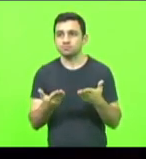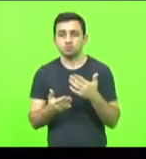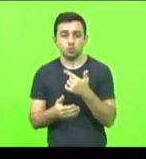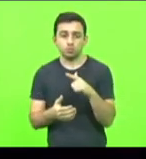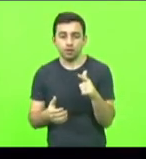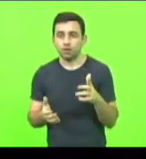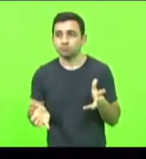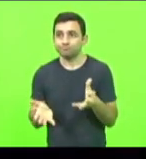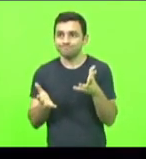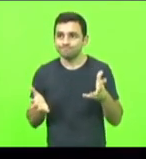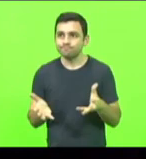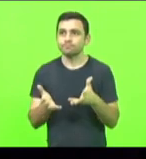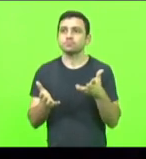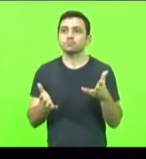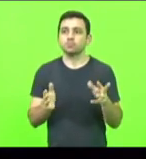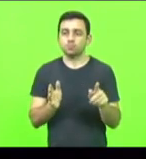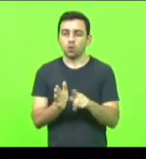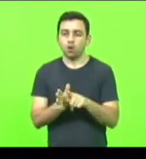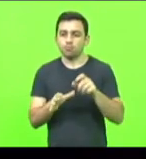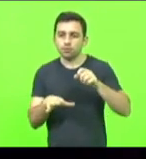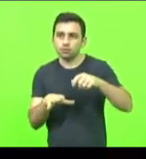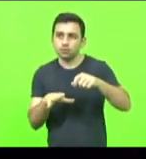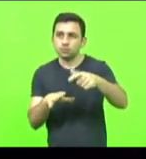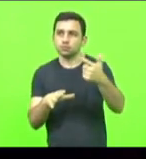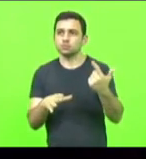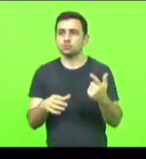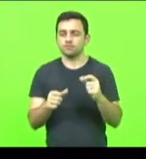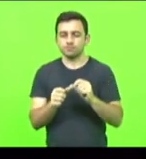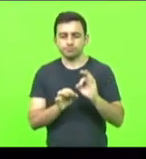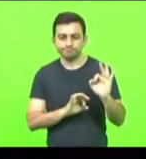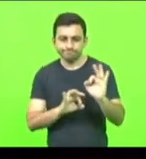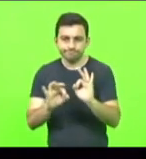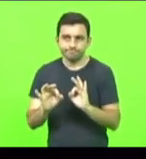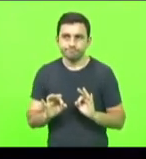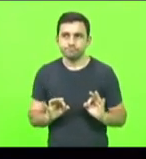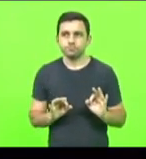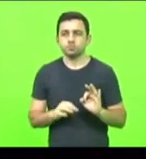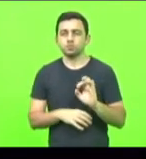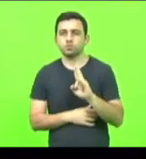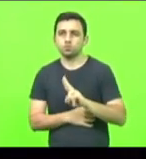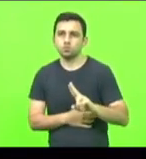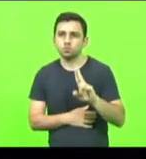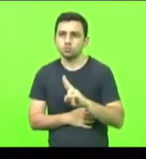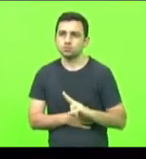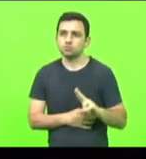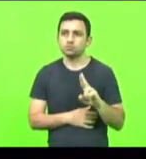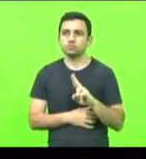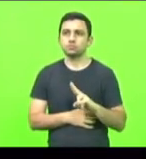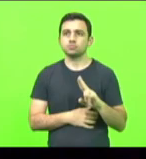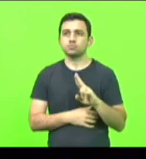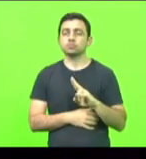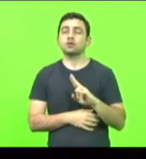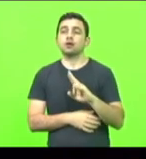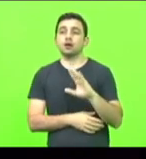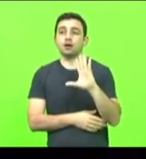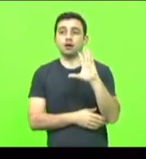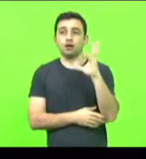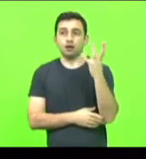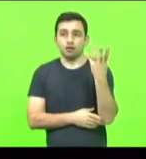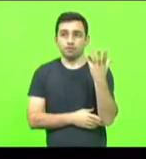estímulo para o plantio, para o manejo, para o uso de uma árvore que